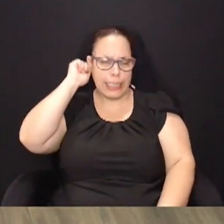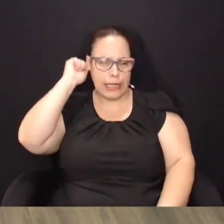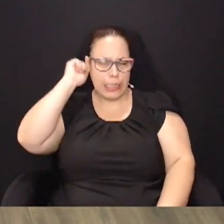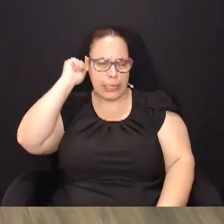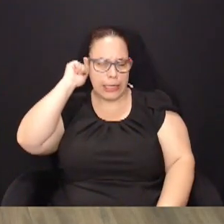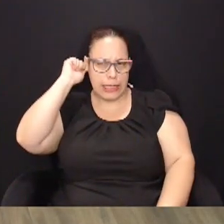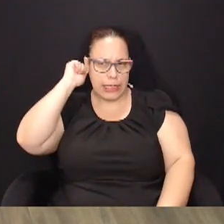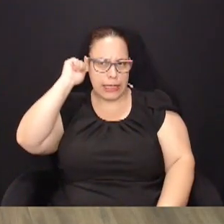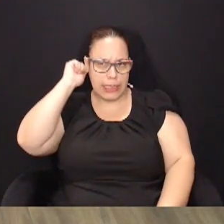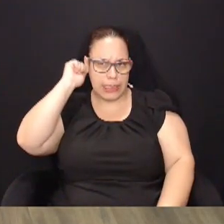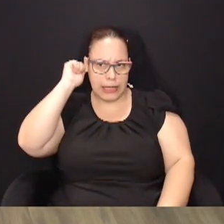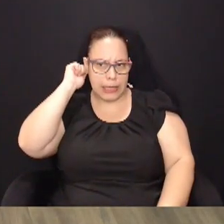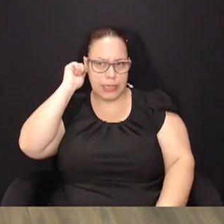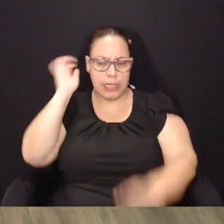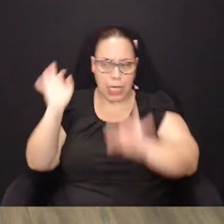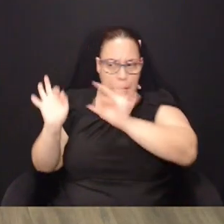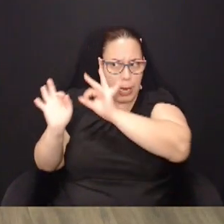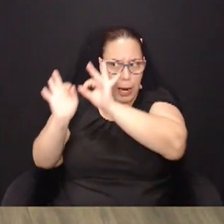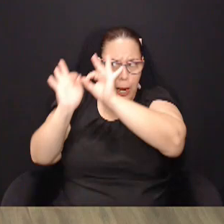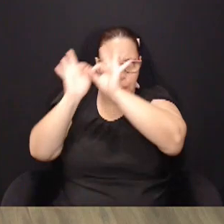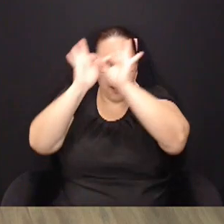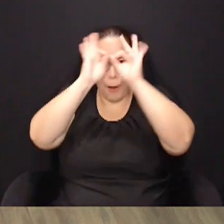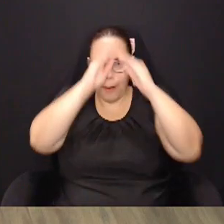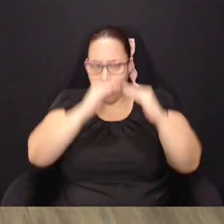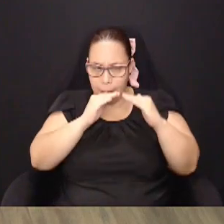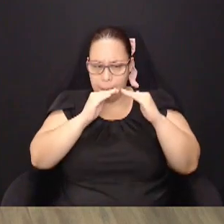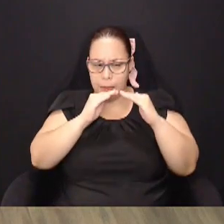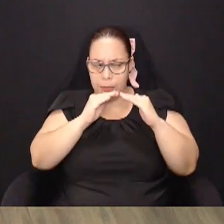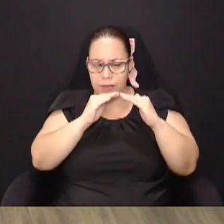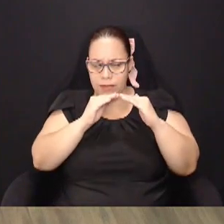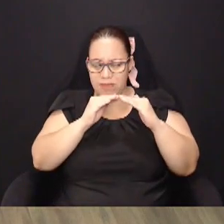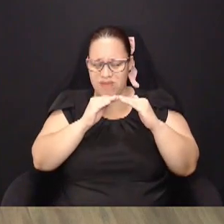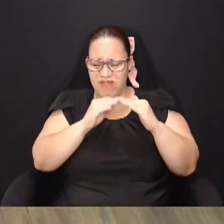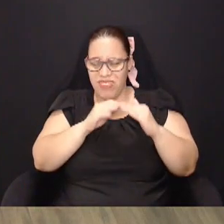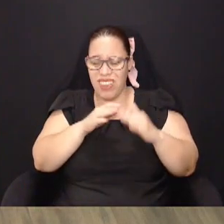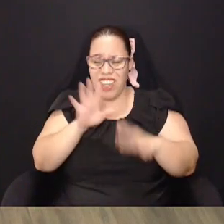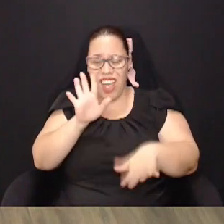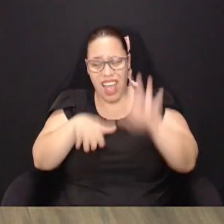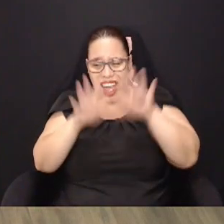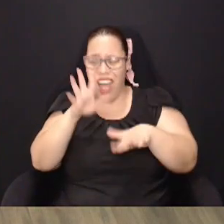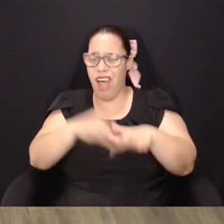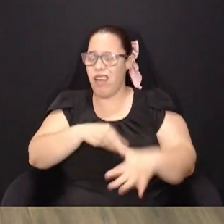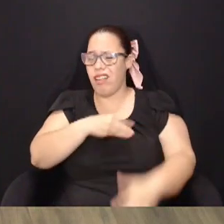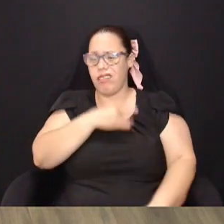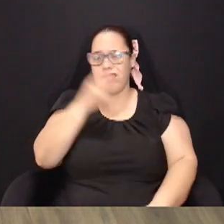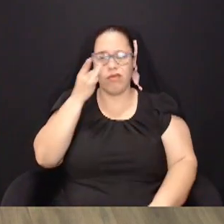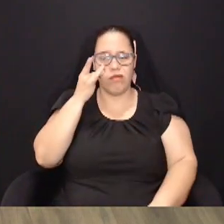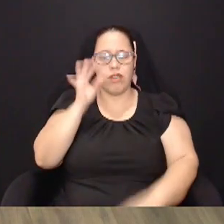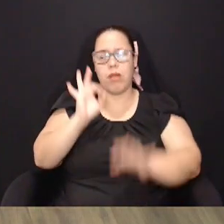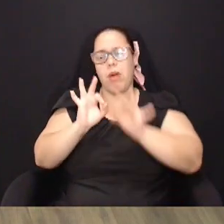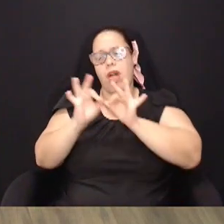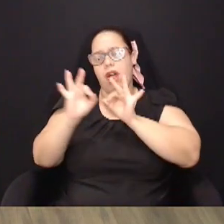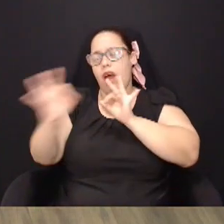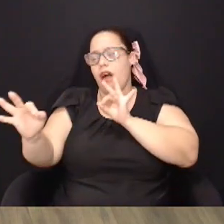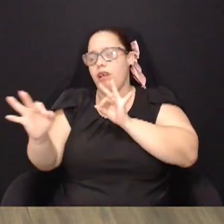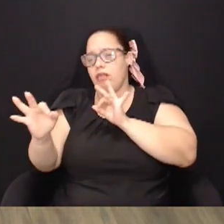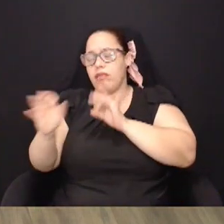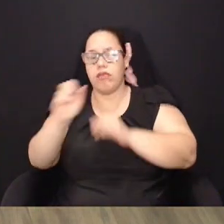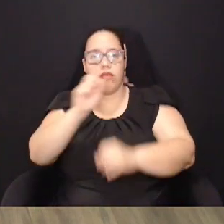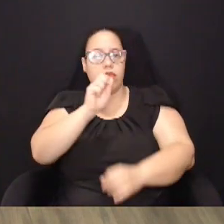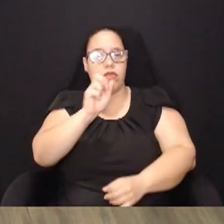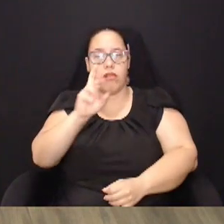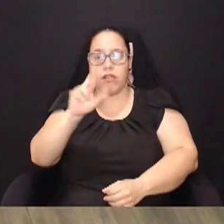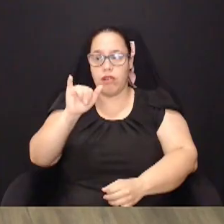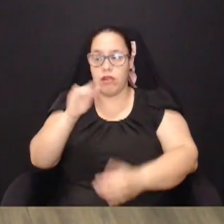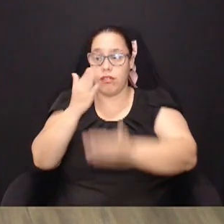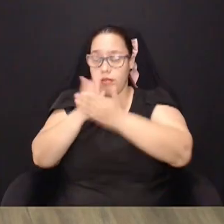gente leva, a gente acaba passando, às vezes acha que está presente e realmente está muito distante. Ari, eu tô com o tempo encerrado, mas